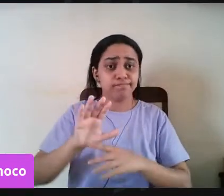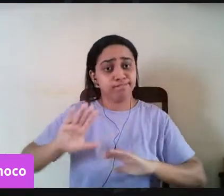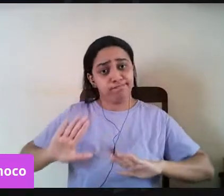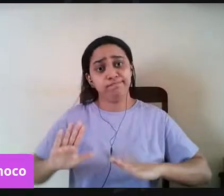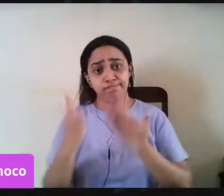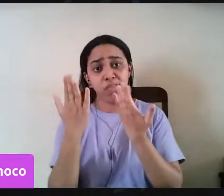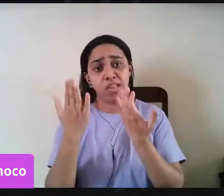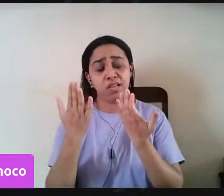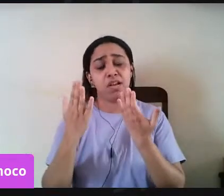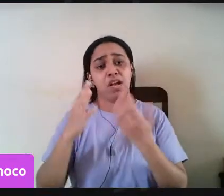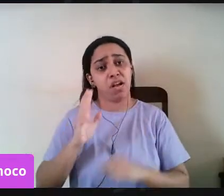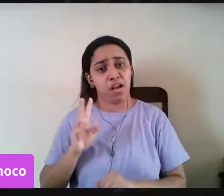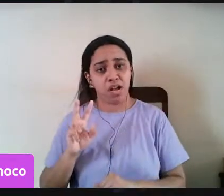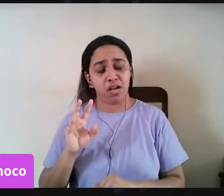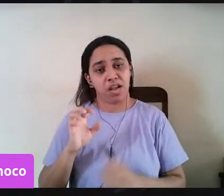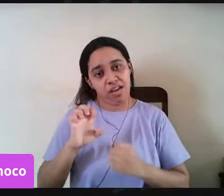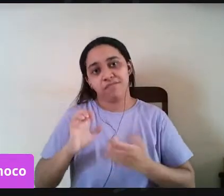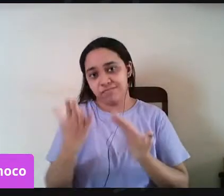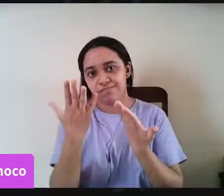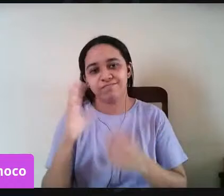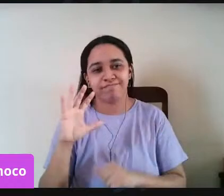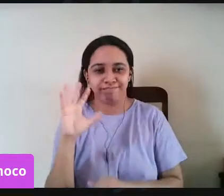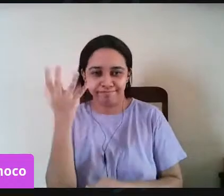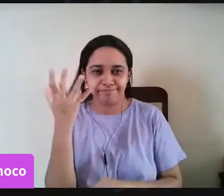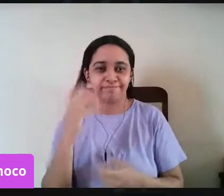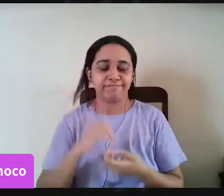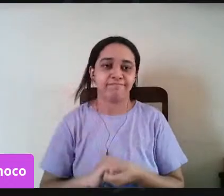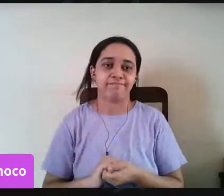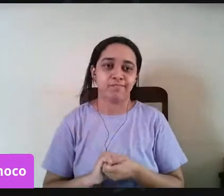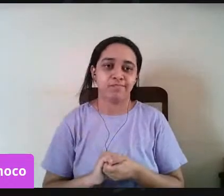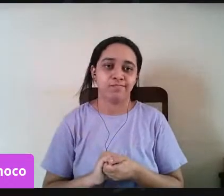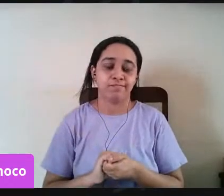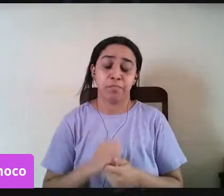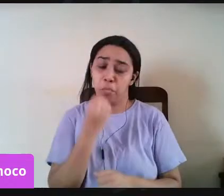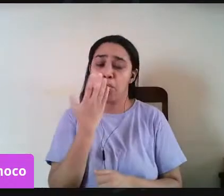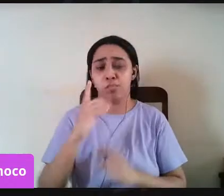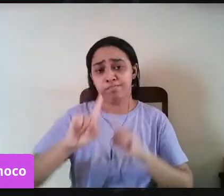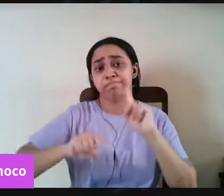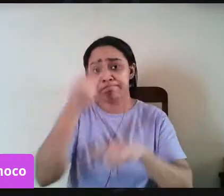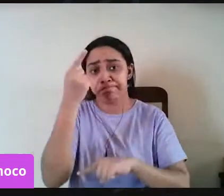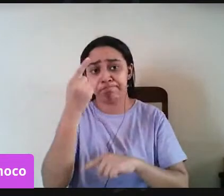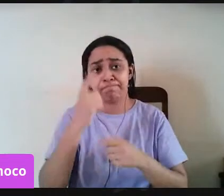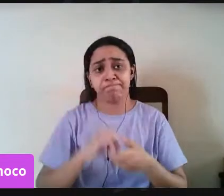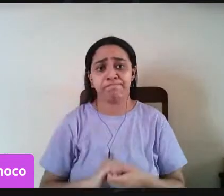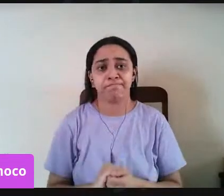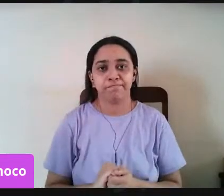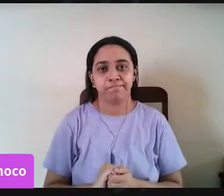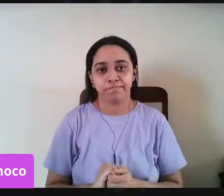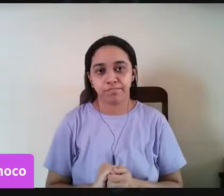evento se realize de forma tão bem-sucedida.